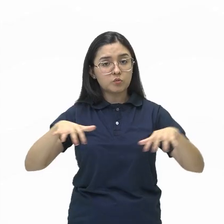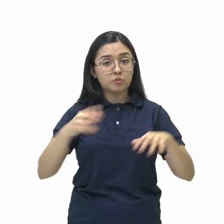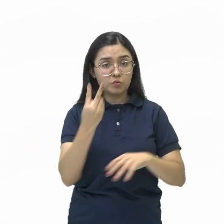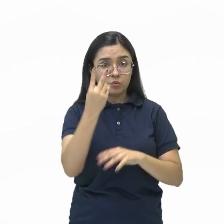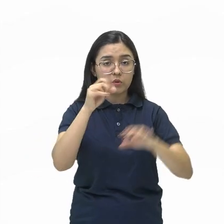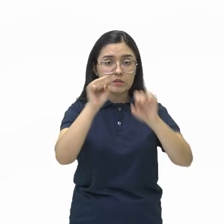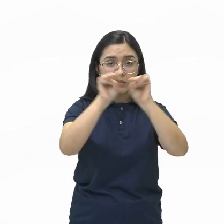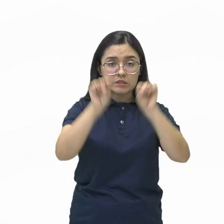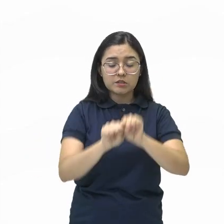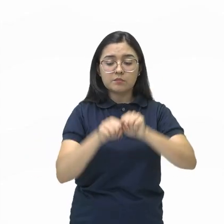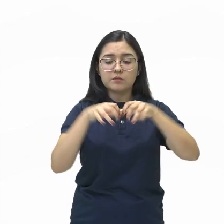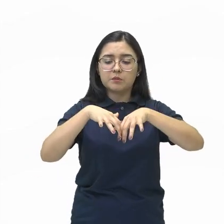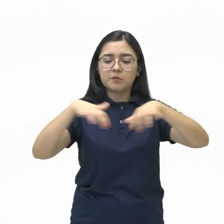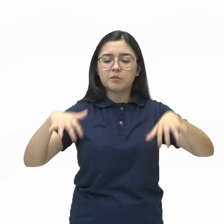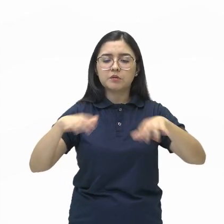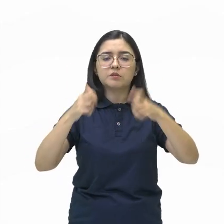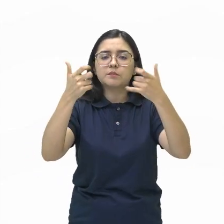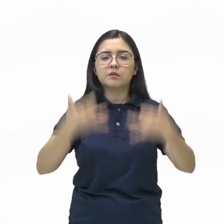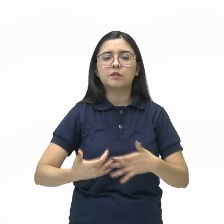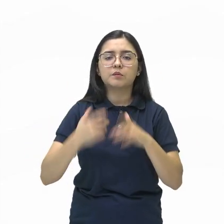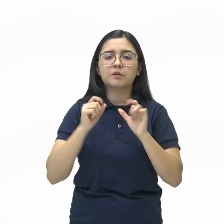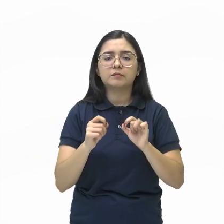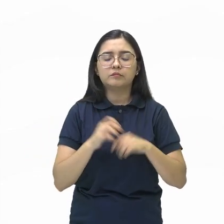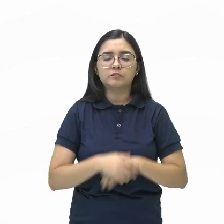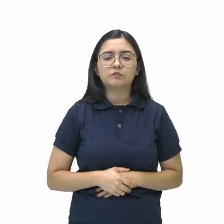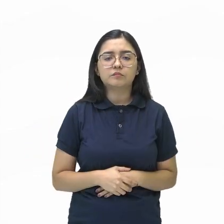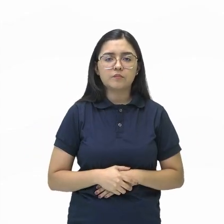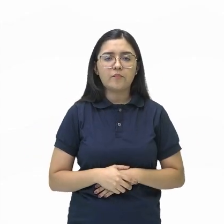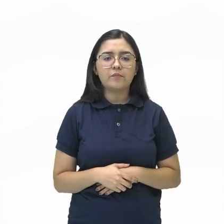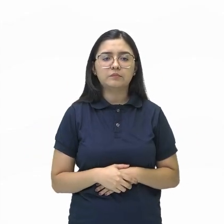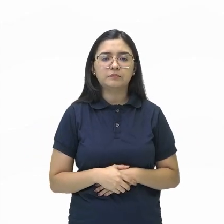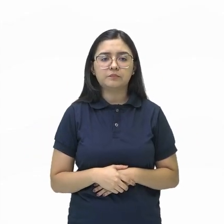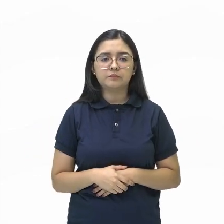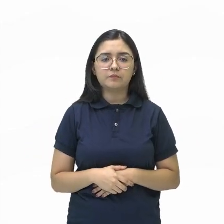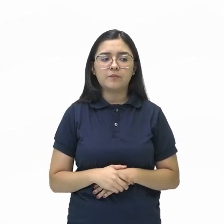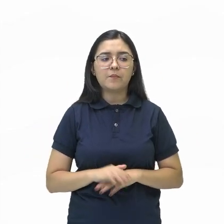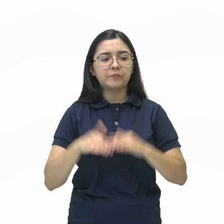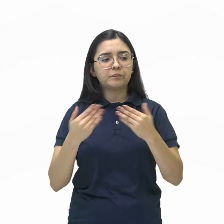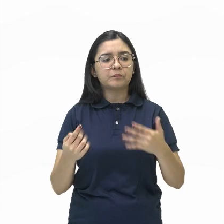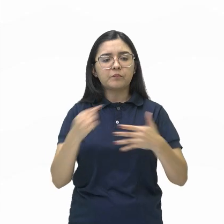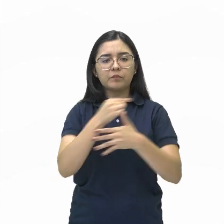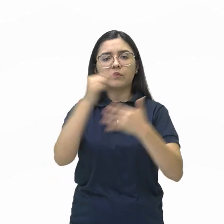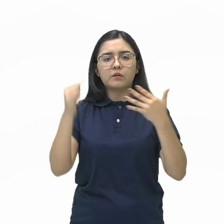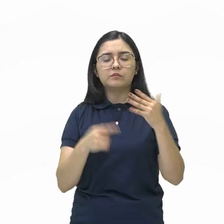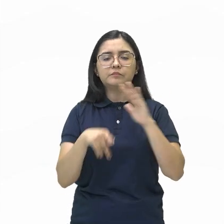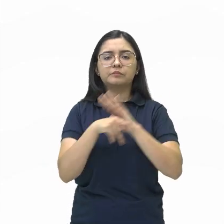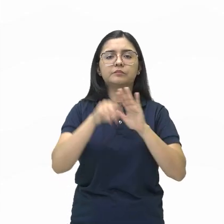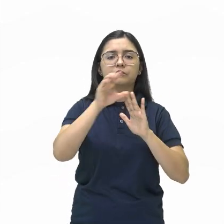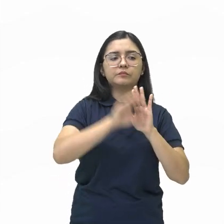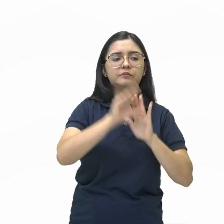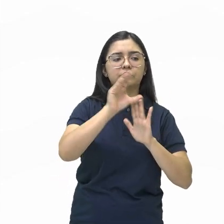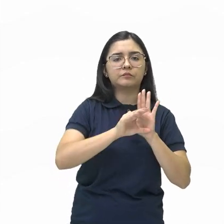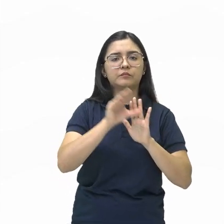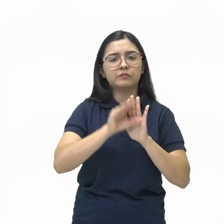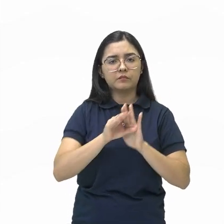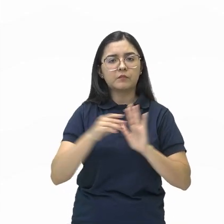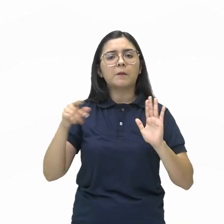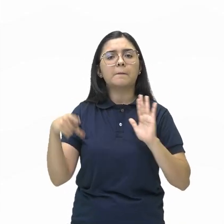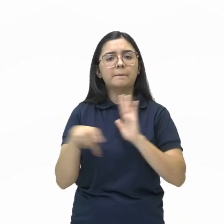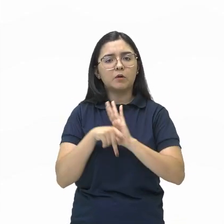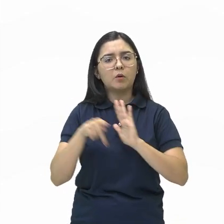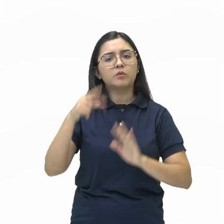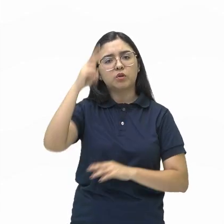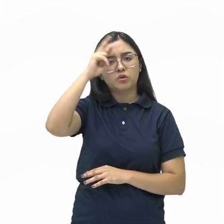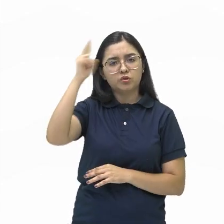sistemas, nós estamos falando, então, né, de questões, de conceitos que estão na história, na